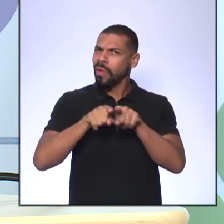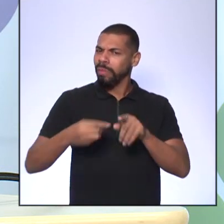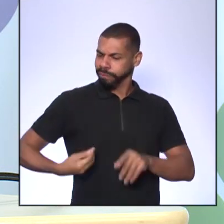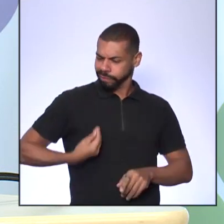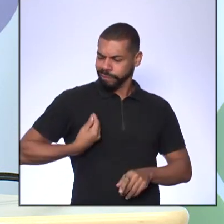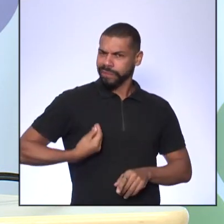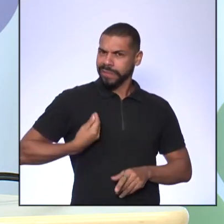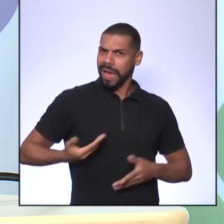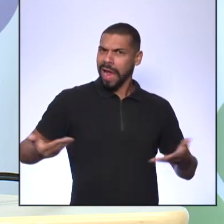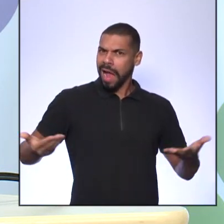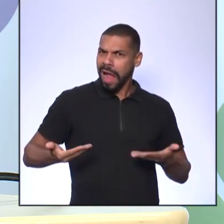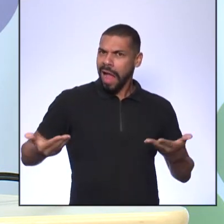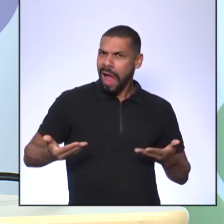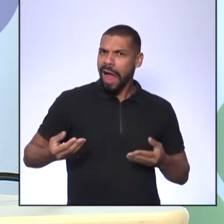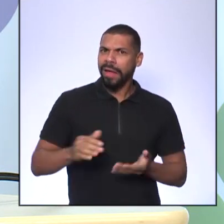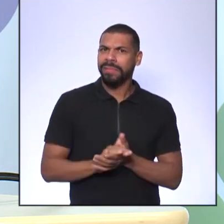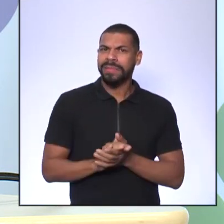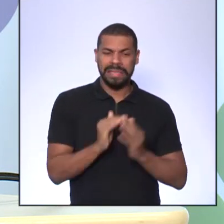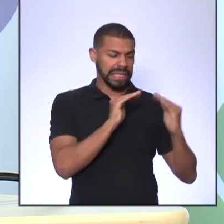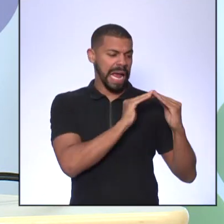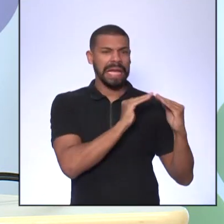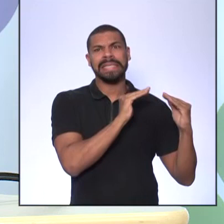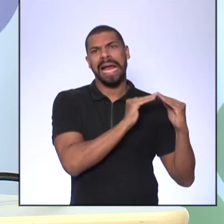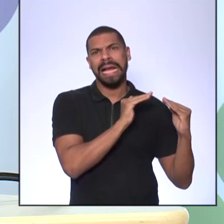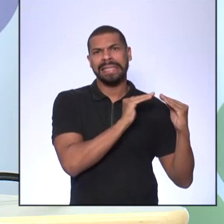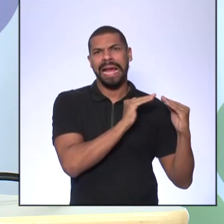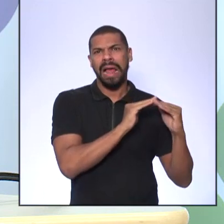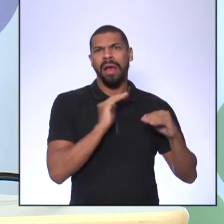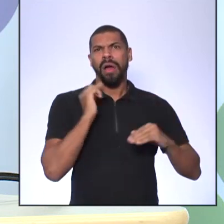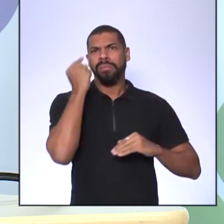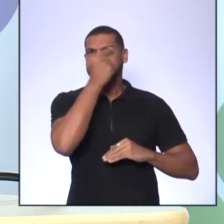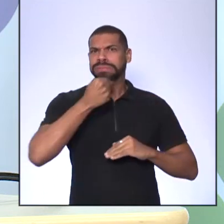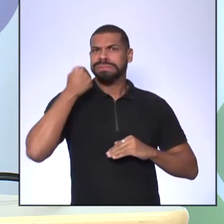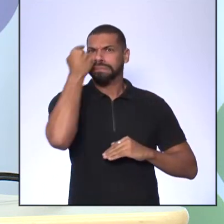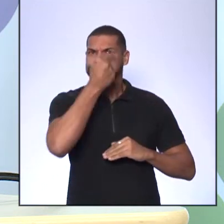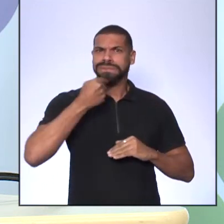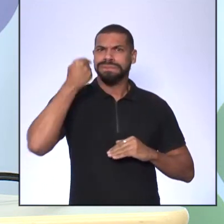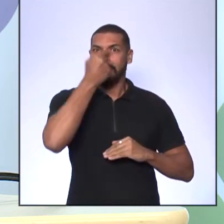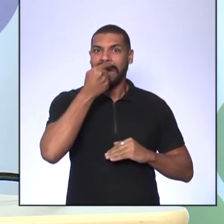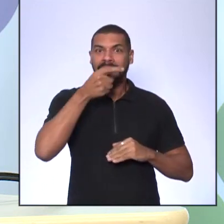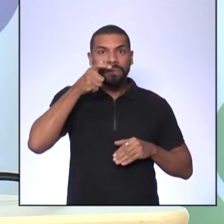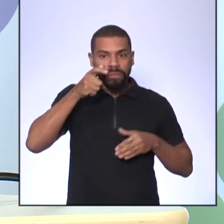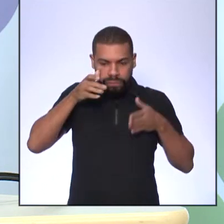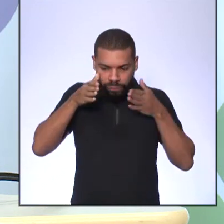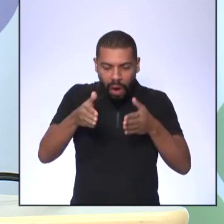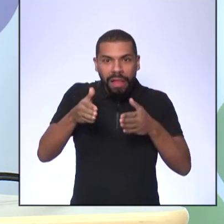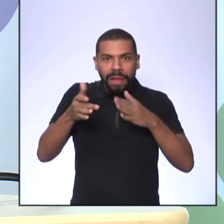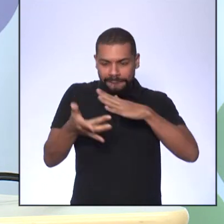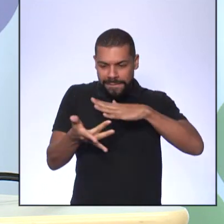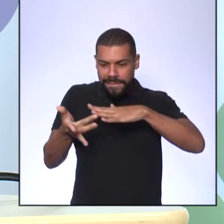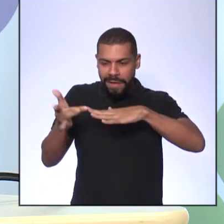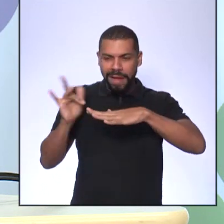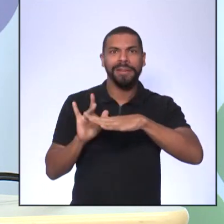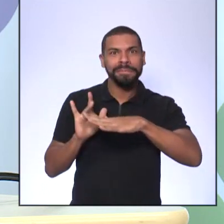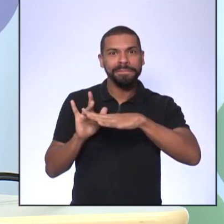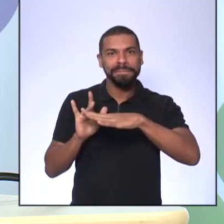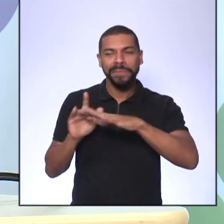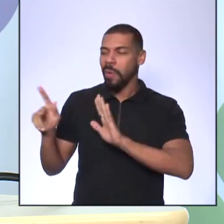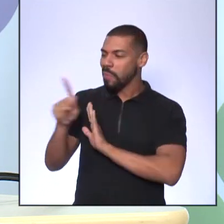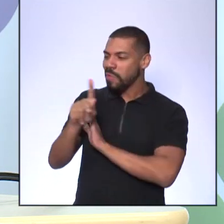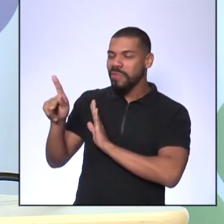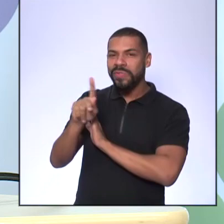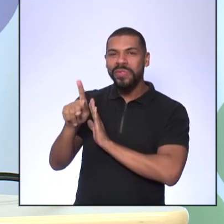gente muito tempo em casa e muito tempo, talvez, em frente a essas redes sociais. Muito bem. Professora